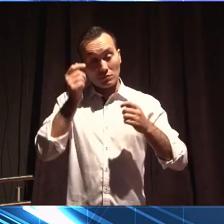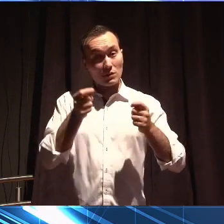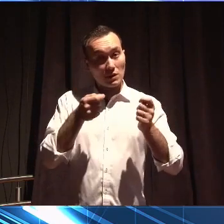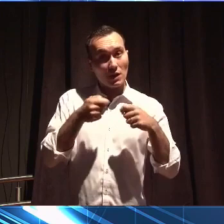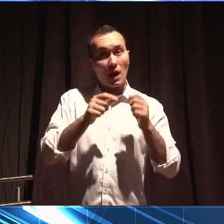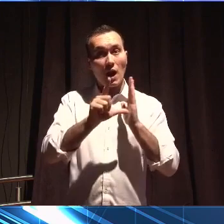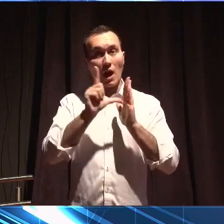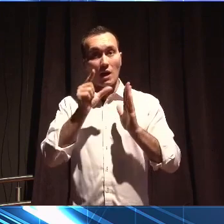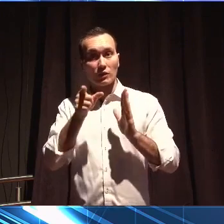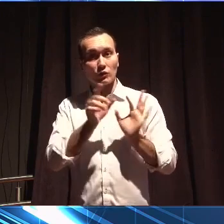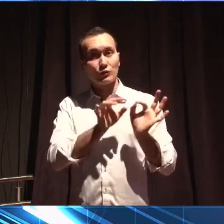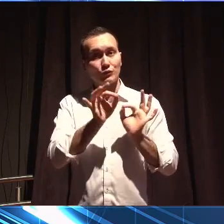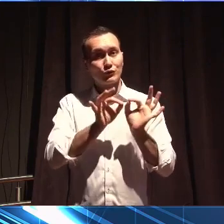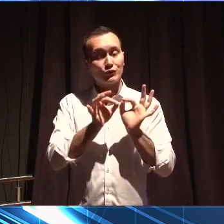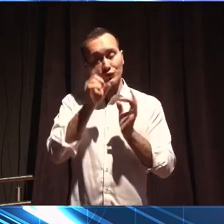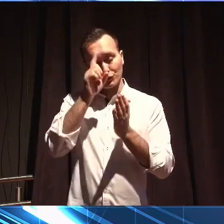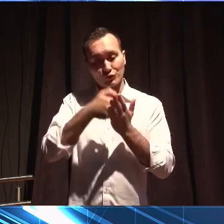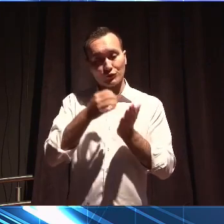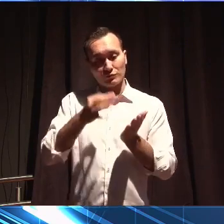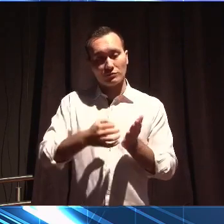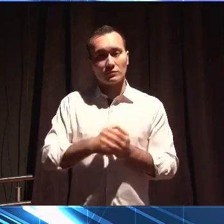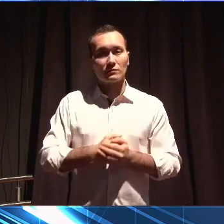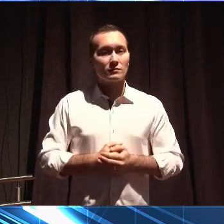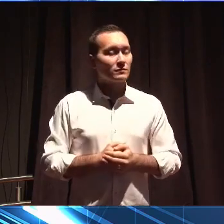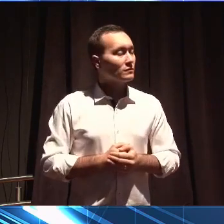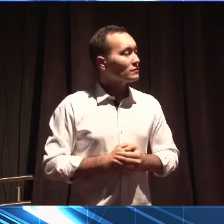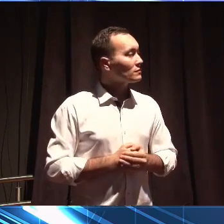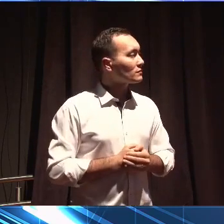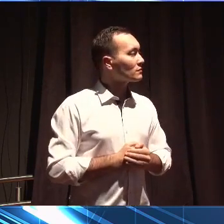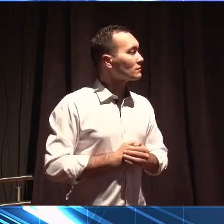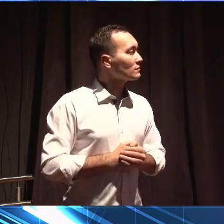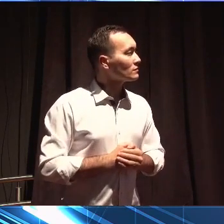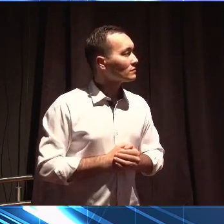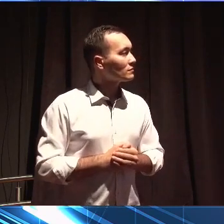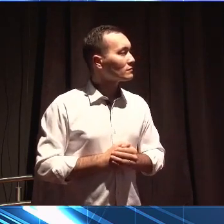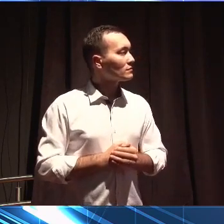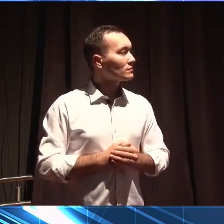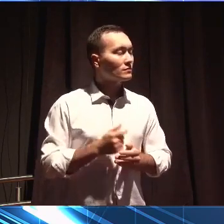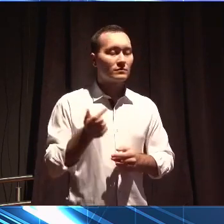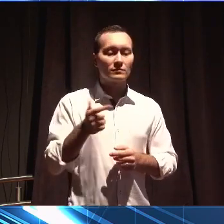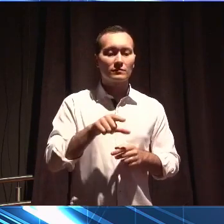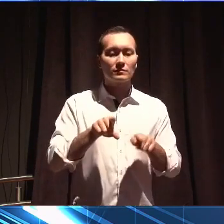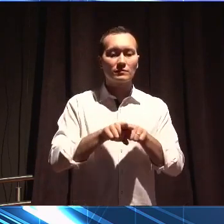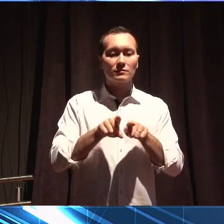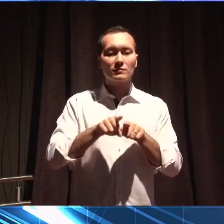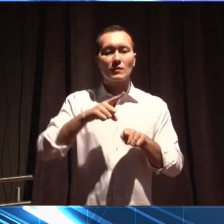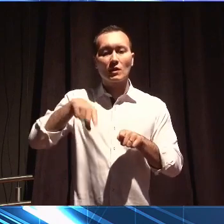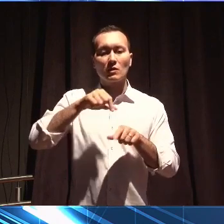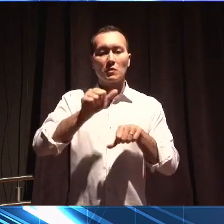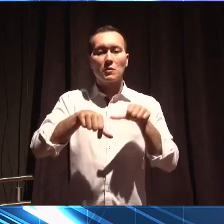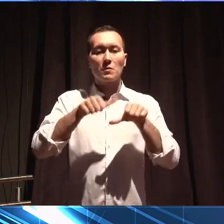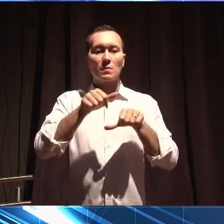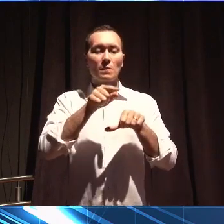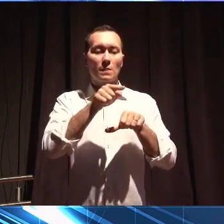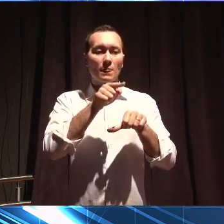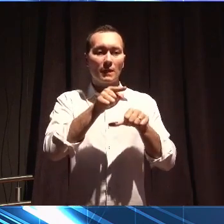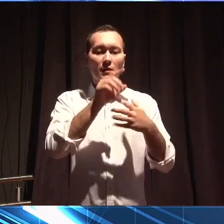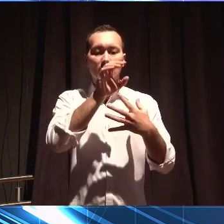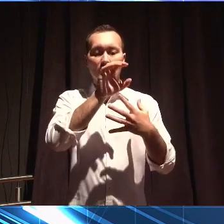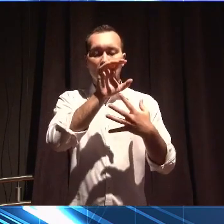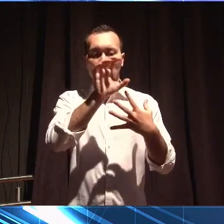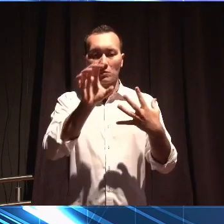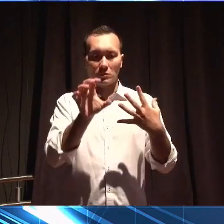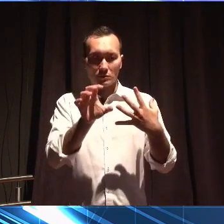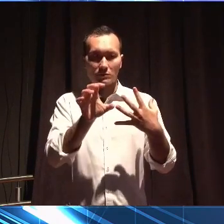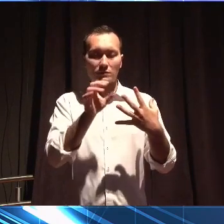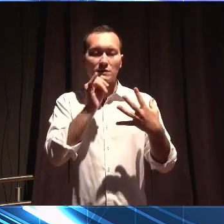Exatamente. Esse exemplo aí da imagem, por exemplo, foi só uma mudança de classe. A gente mudou a classe de armazenamento das 3 e já dá um